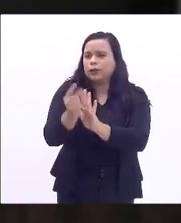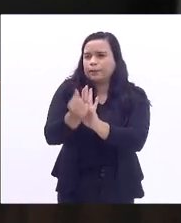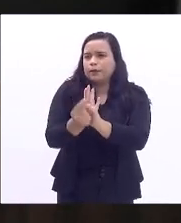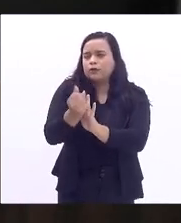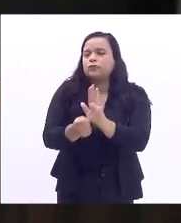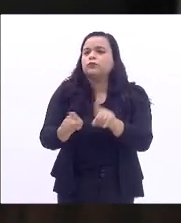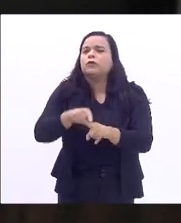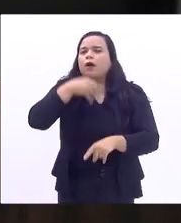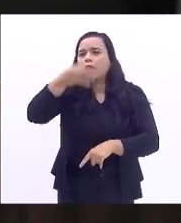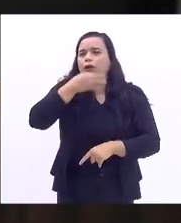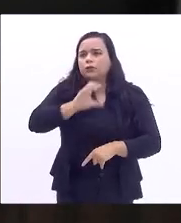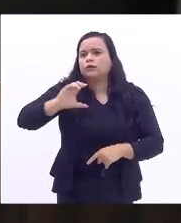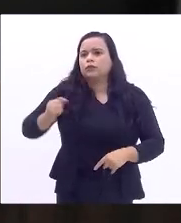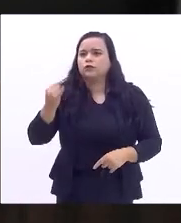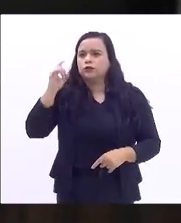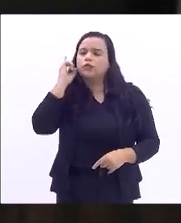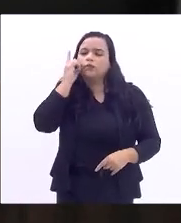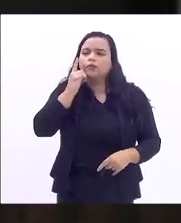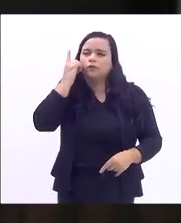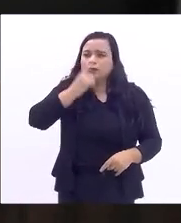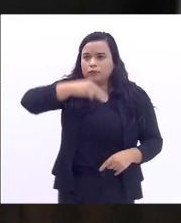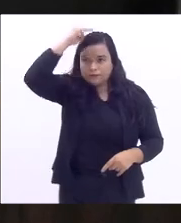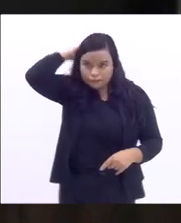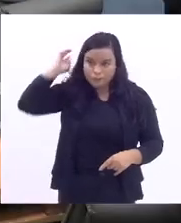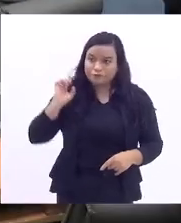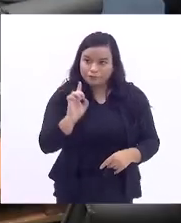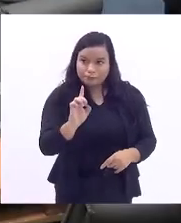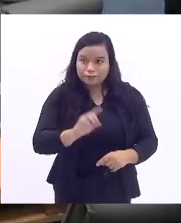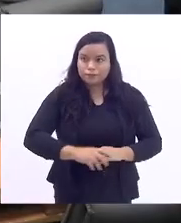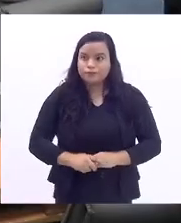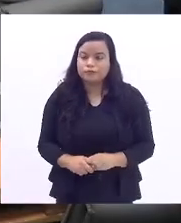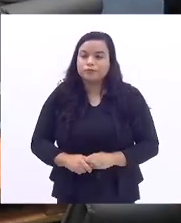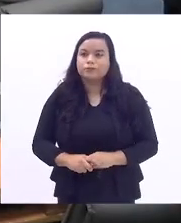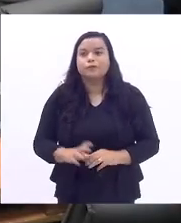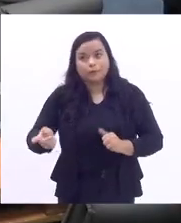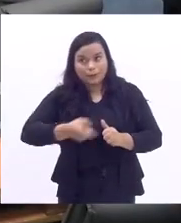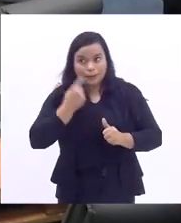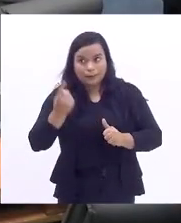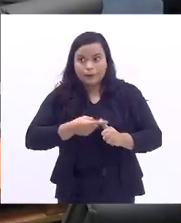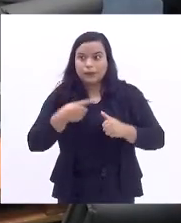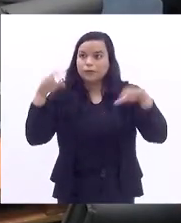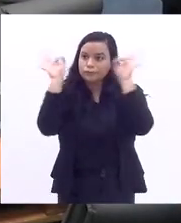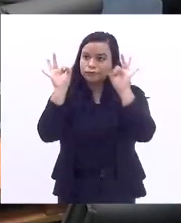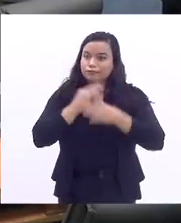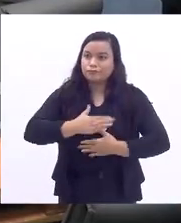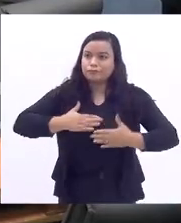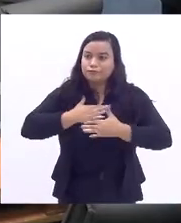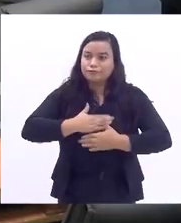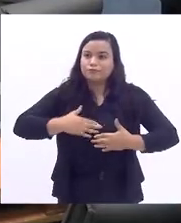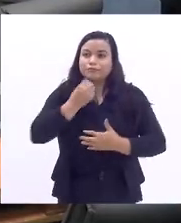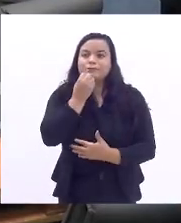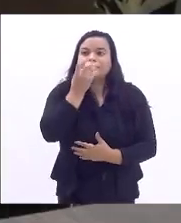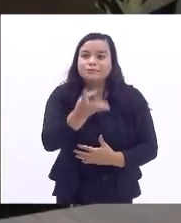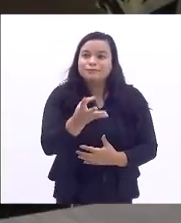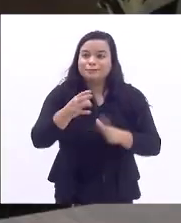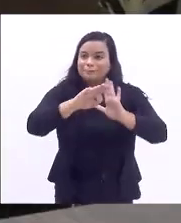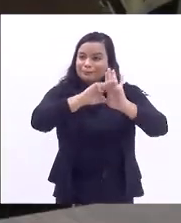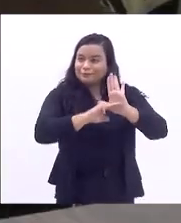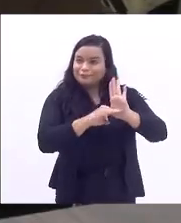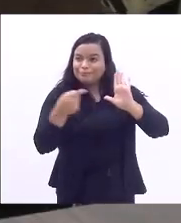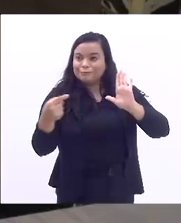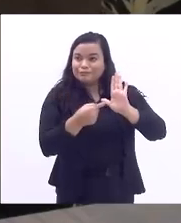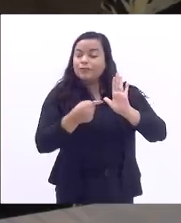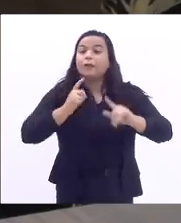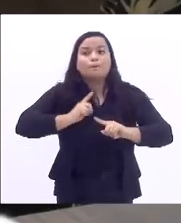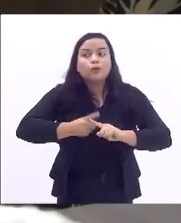parecer pela comissão de condição de espectador Mas a partir primeiro muito me honra relatar essa matéria